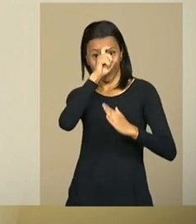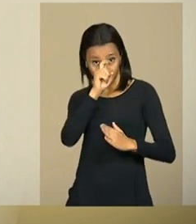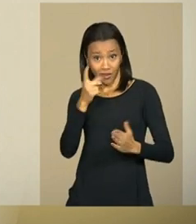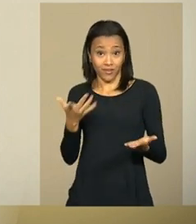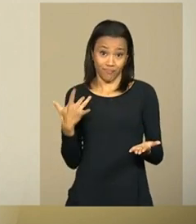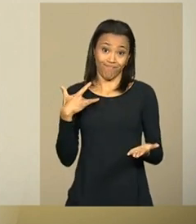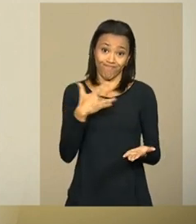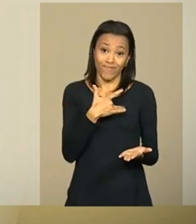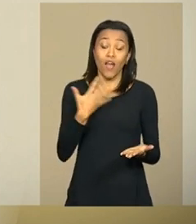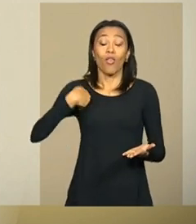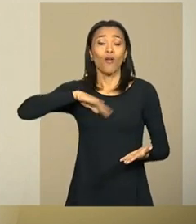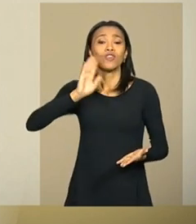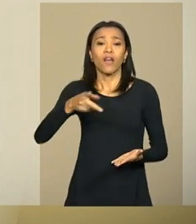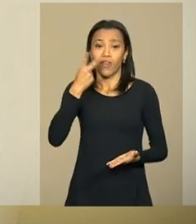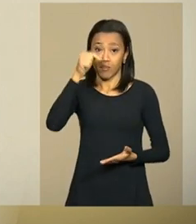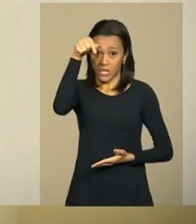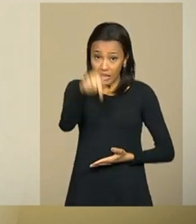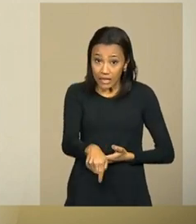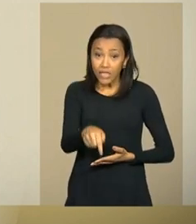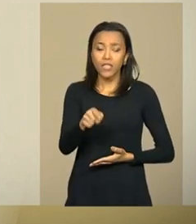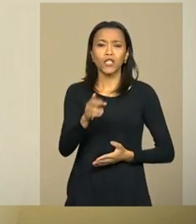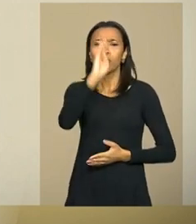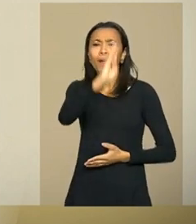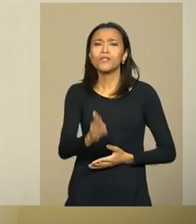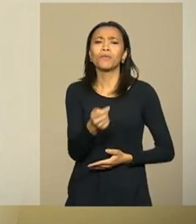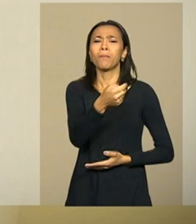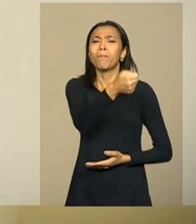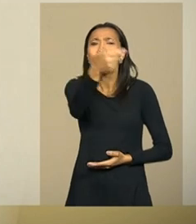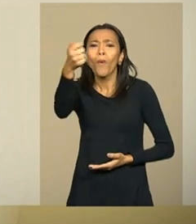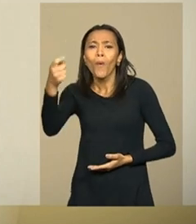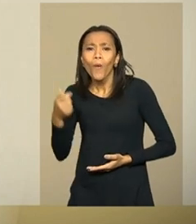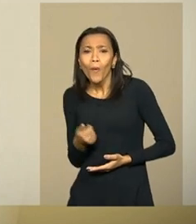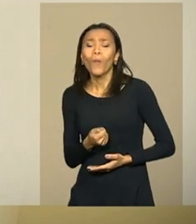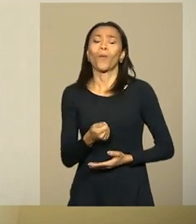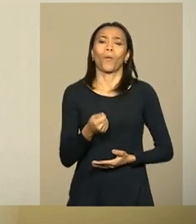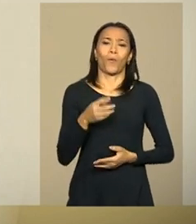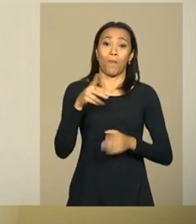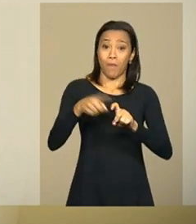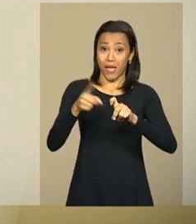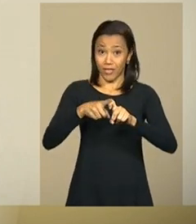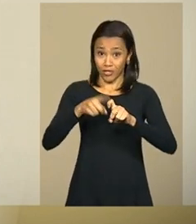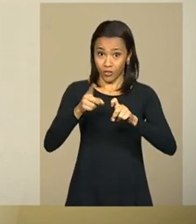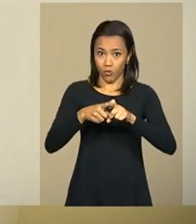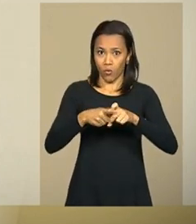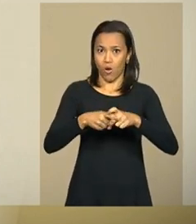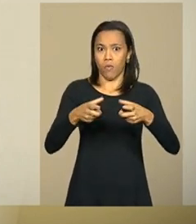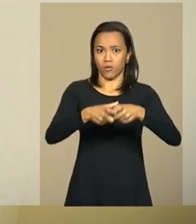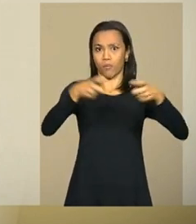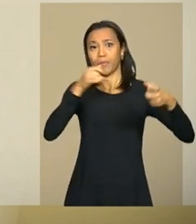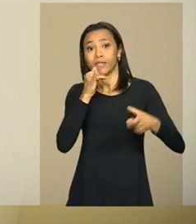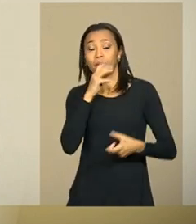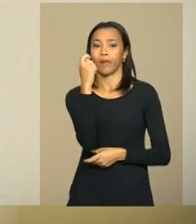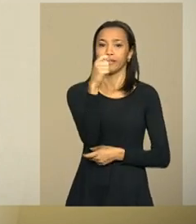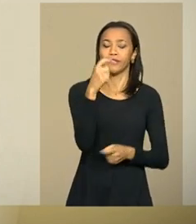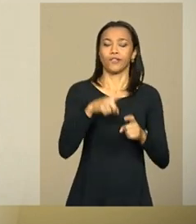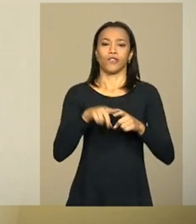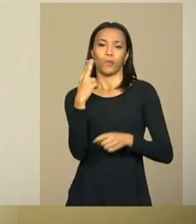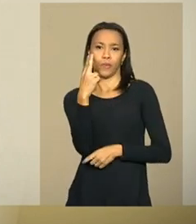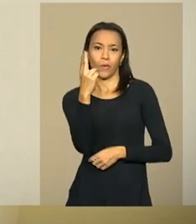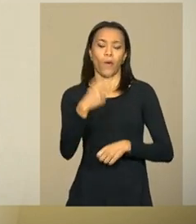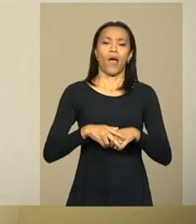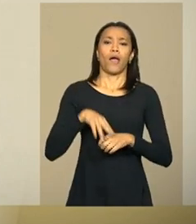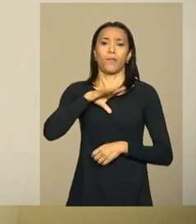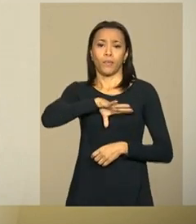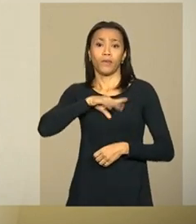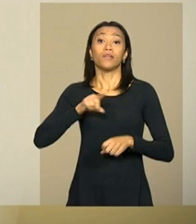nós já falamos aqui no café que o Brasil tem menos médico por habitante por exemplo do que Argentina Uruguai Portugal